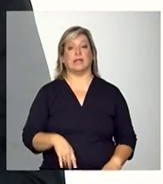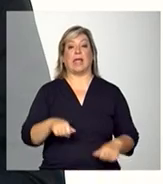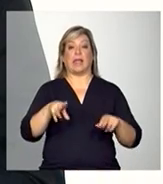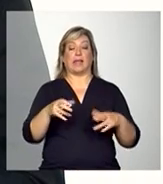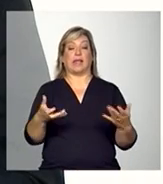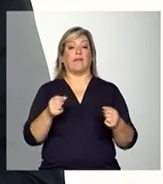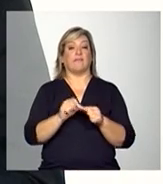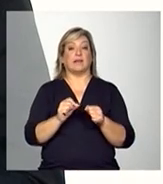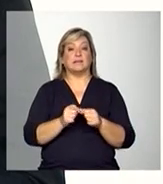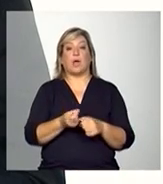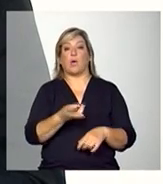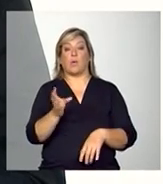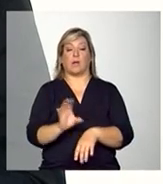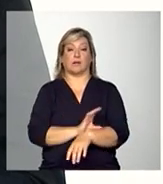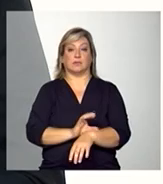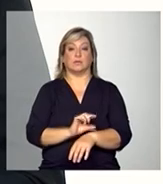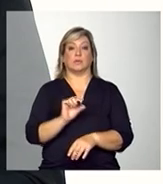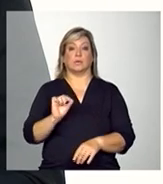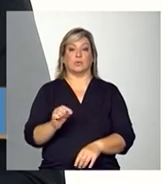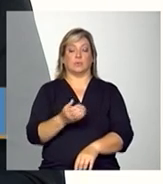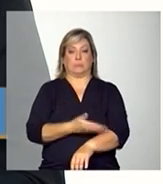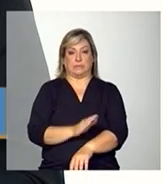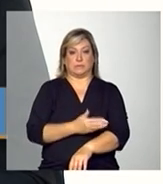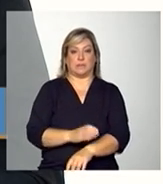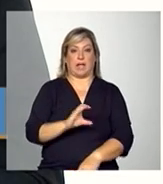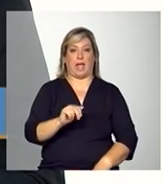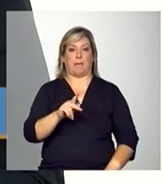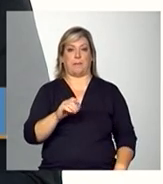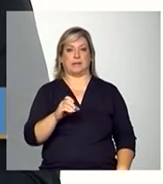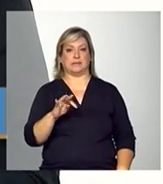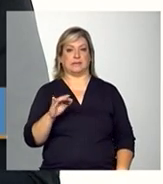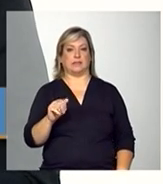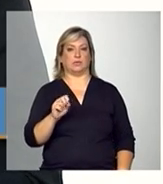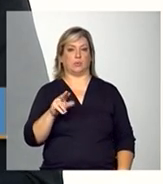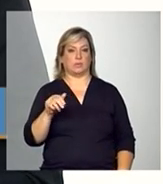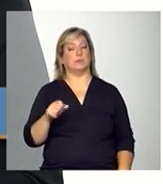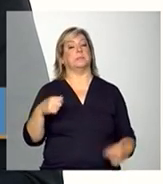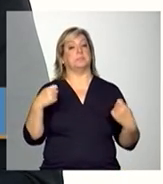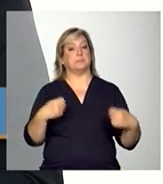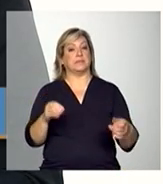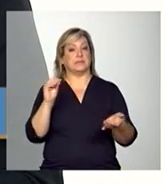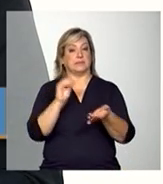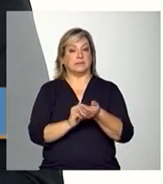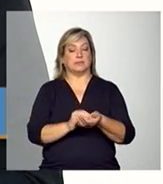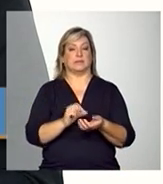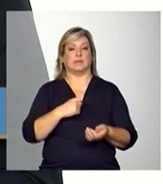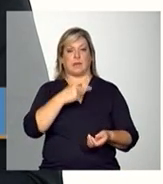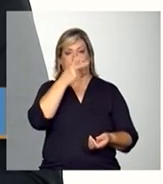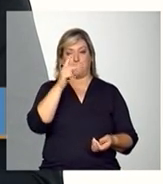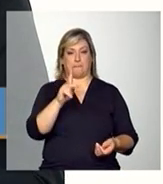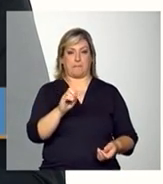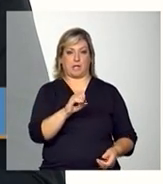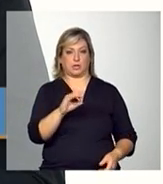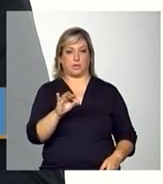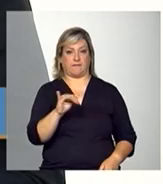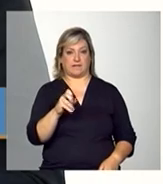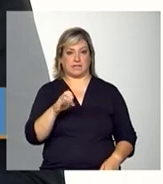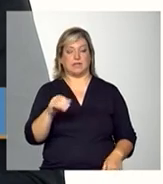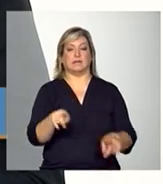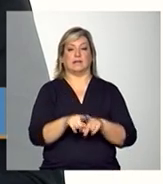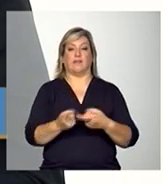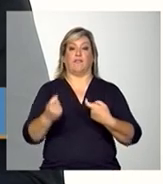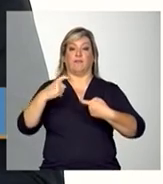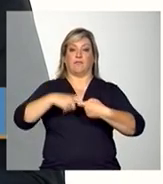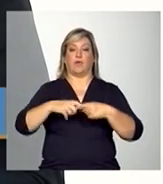algum curso do capacita suas precisa eh Não só está cadastrado na aba de pessoa física mas est vinculado